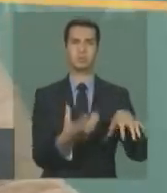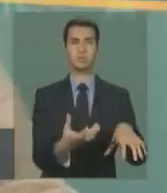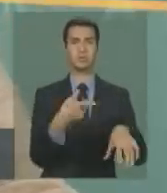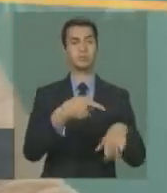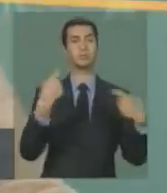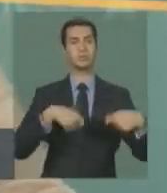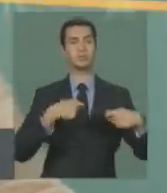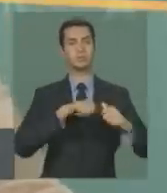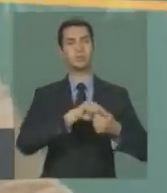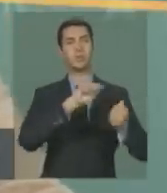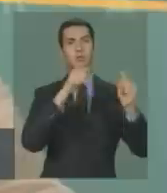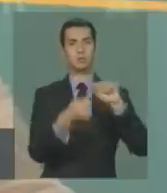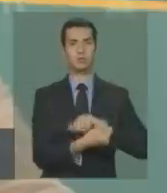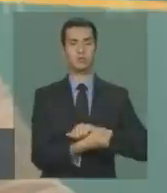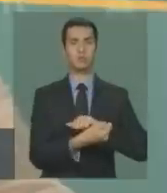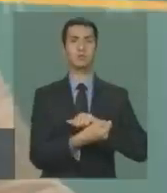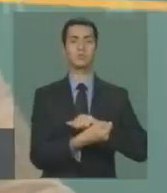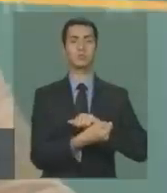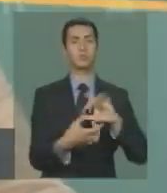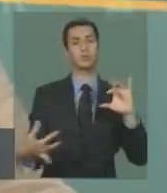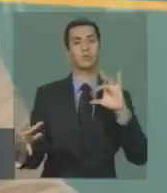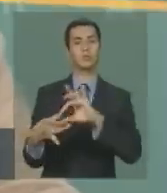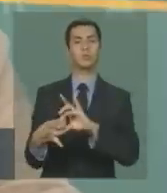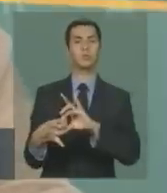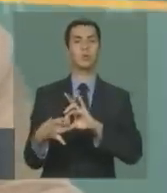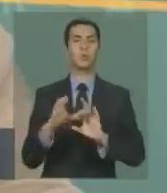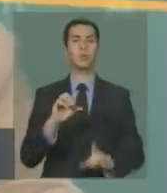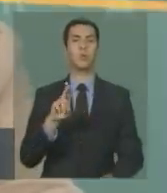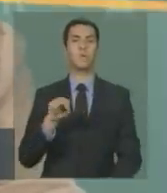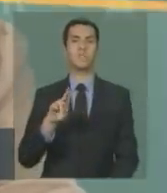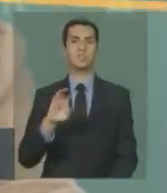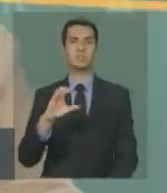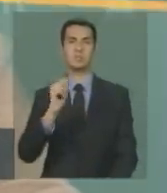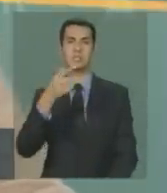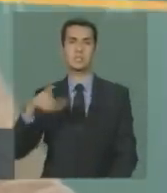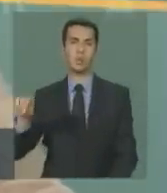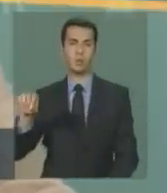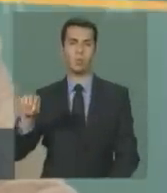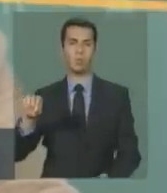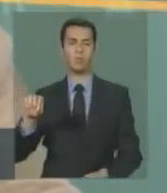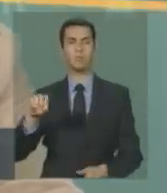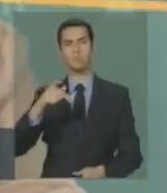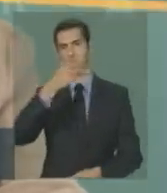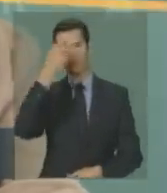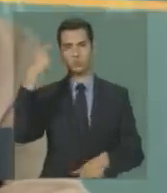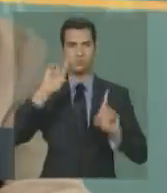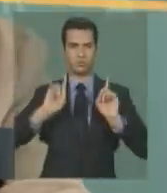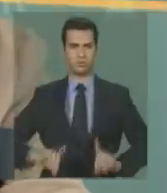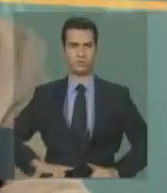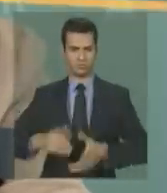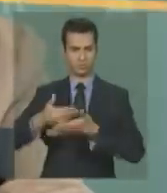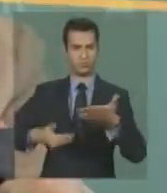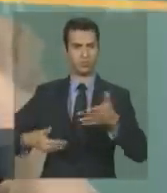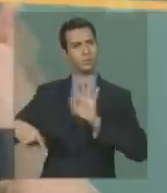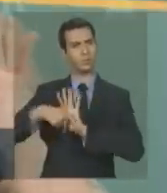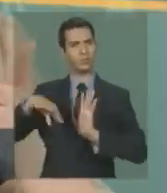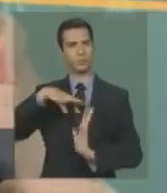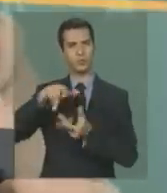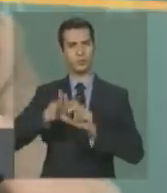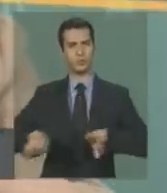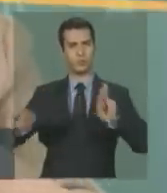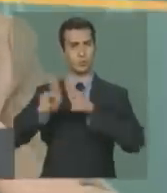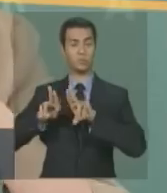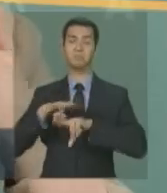adaptado à convenção das pessoas à convenção de direitos da pessoa com deficiência então a Convenção das Nações Unidas Então esse é um